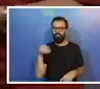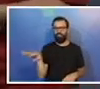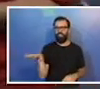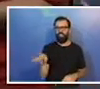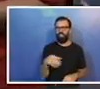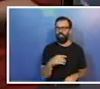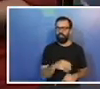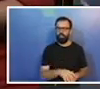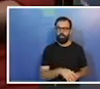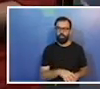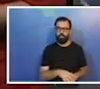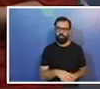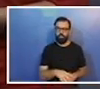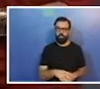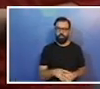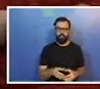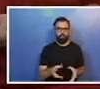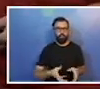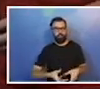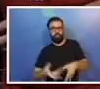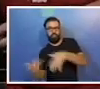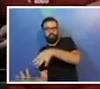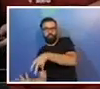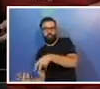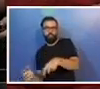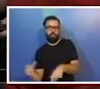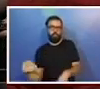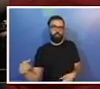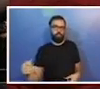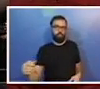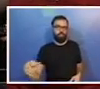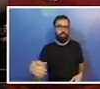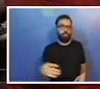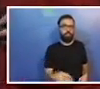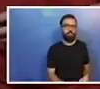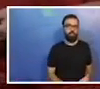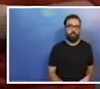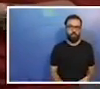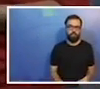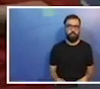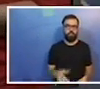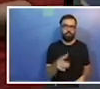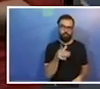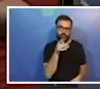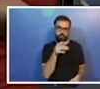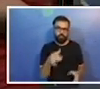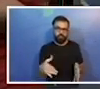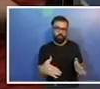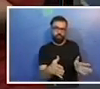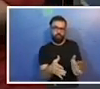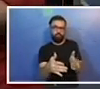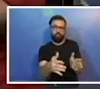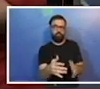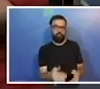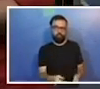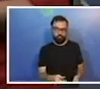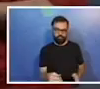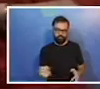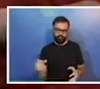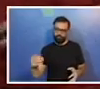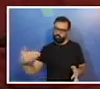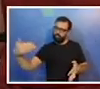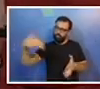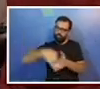cuidar de seus aquários e acabam soltando essa e outras espécies em lagos, lagoas, rios